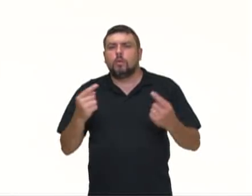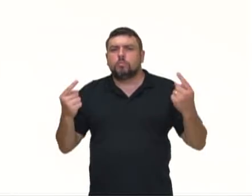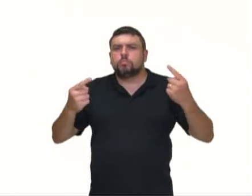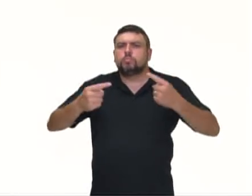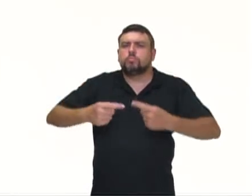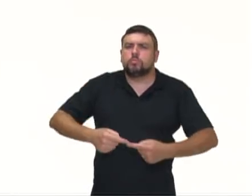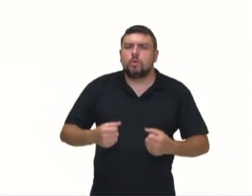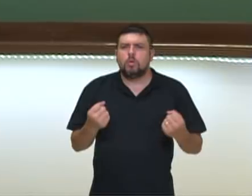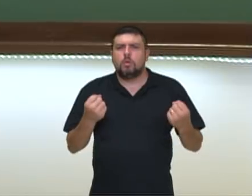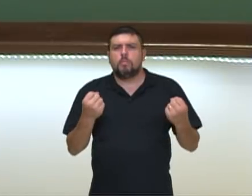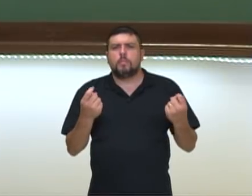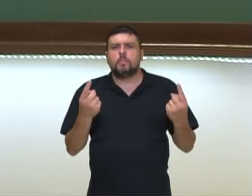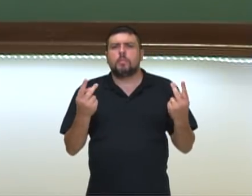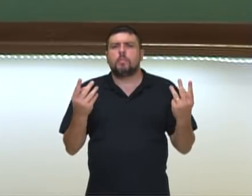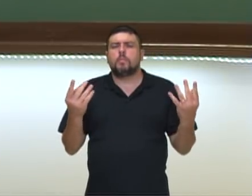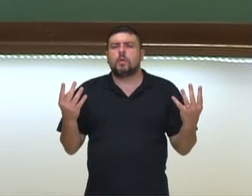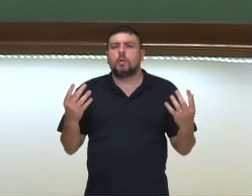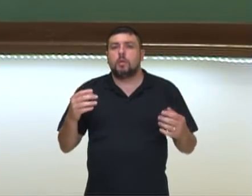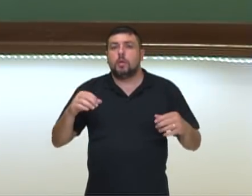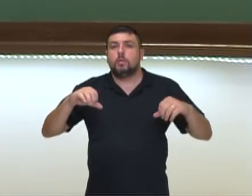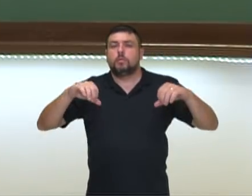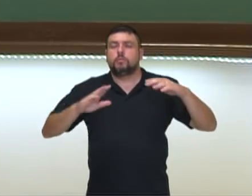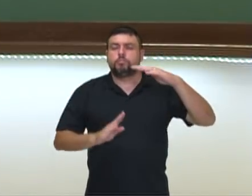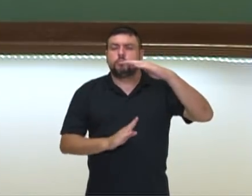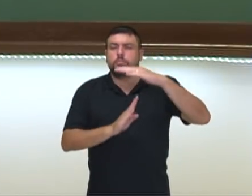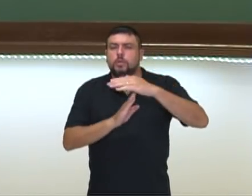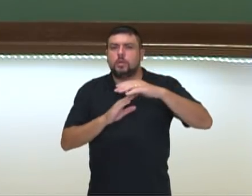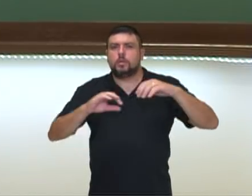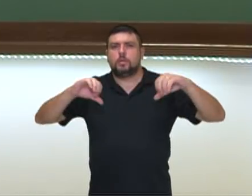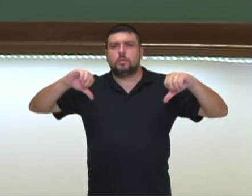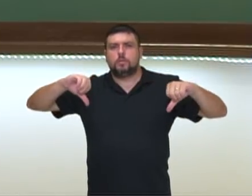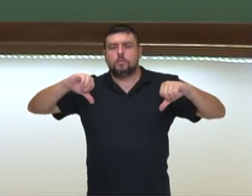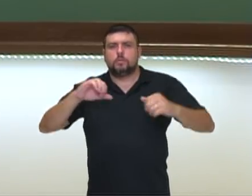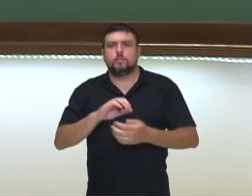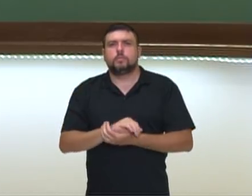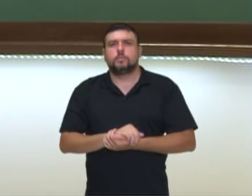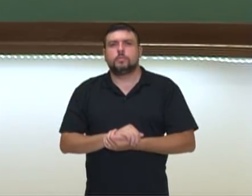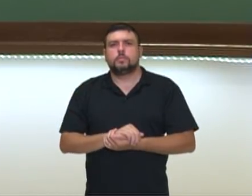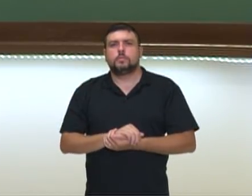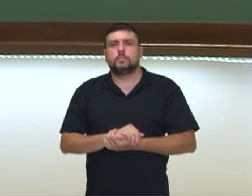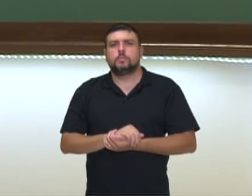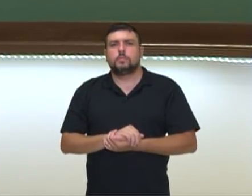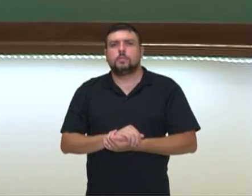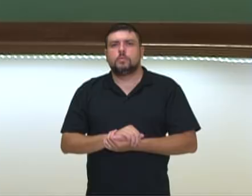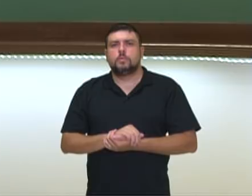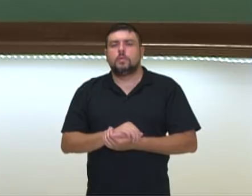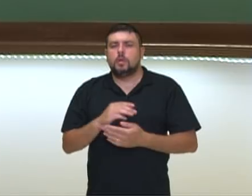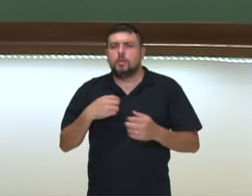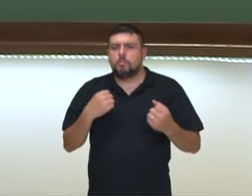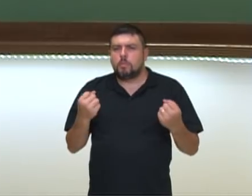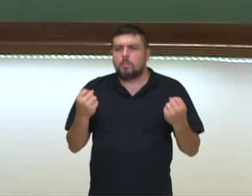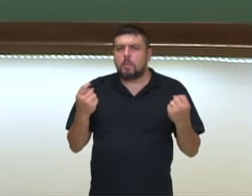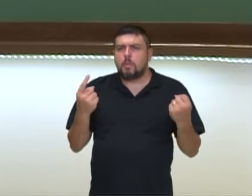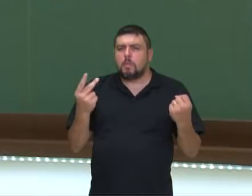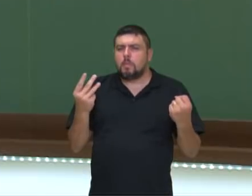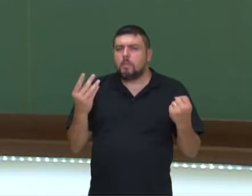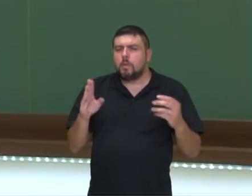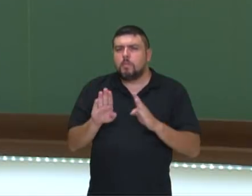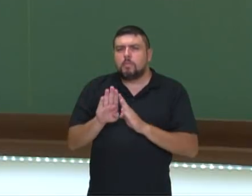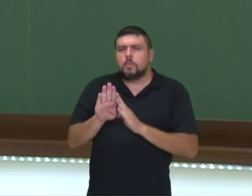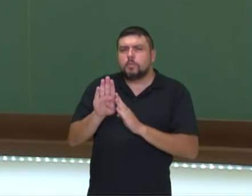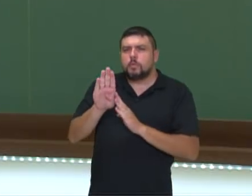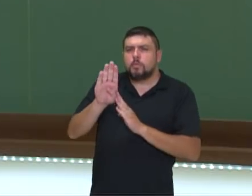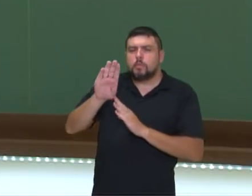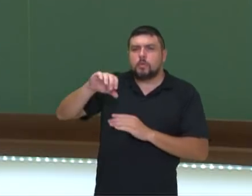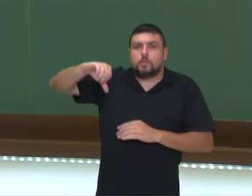seja, o jogo era mais curto, muito mais curto que hoje. Então você escolheu, vamos fazer 9 pontos, quem fizer 9 pontos primeiro vence. Hoje a gente sabe